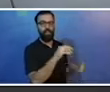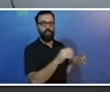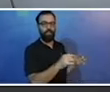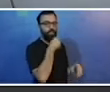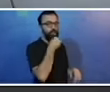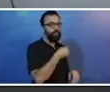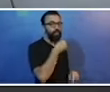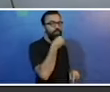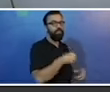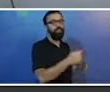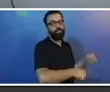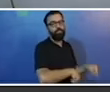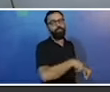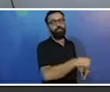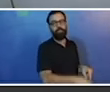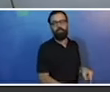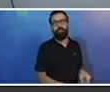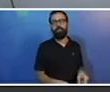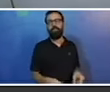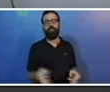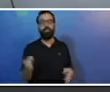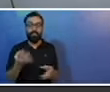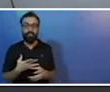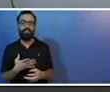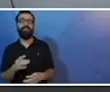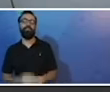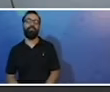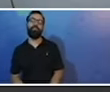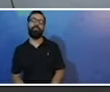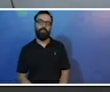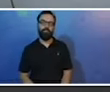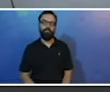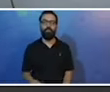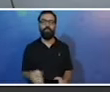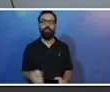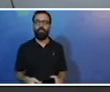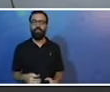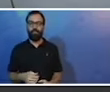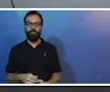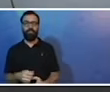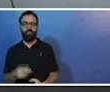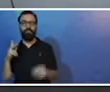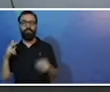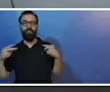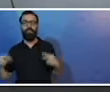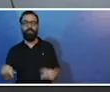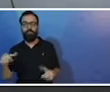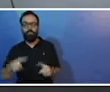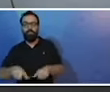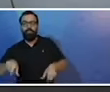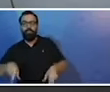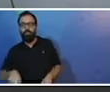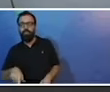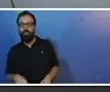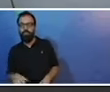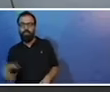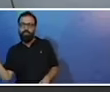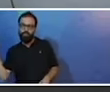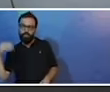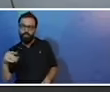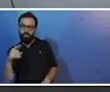velha e a velha fiar e agora vamos terminar para acabar tudo estava o homem no seu lugar